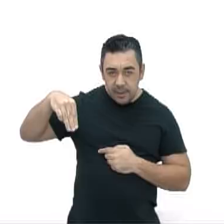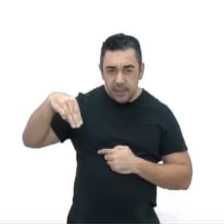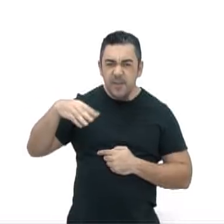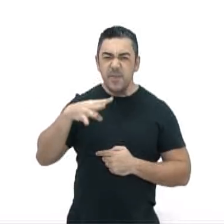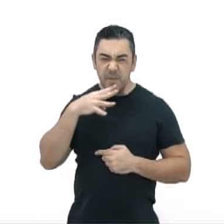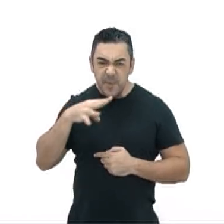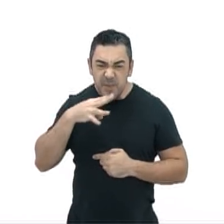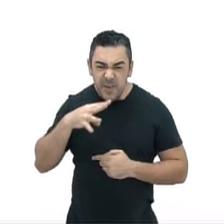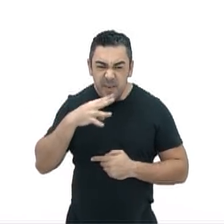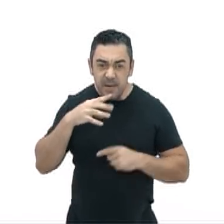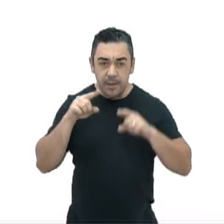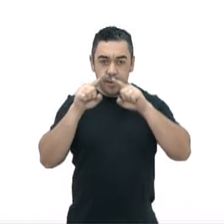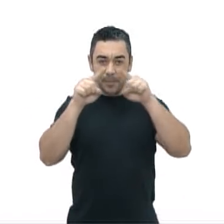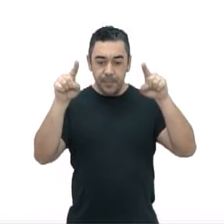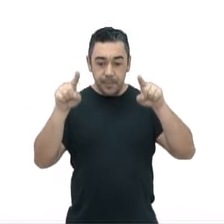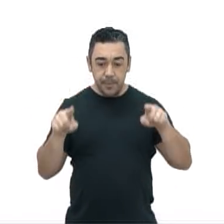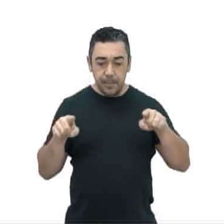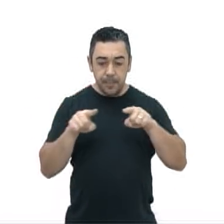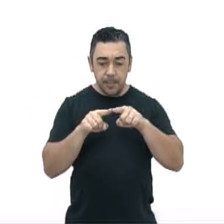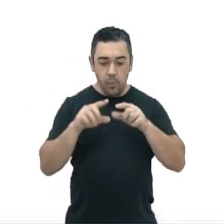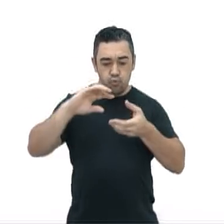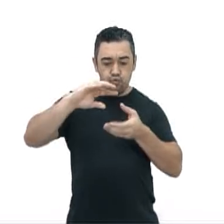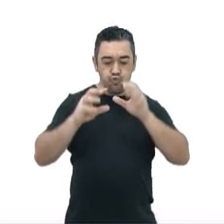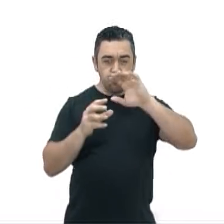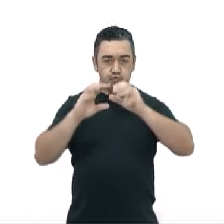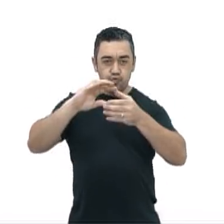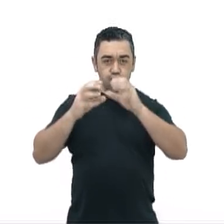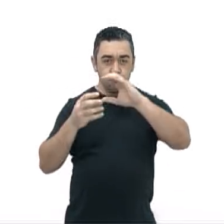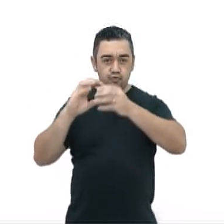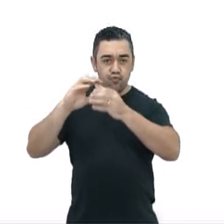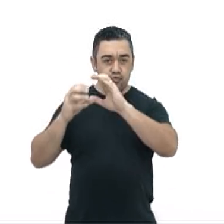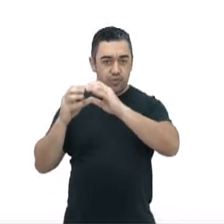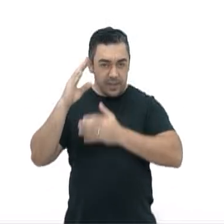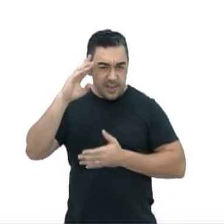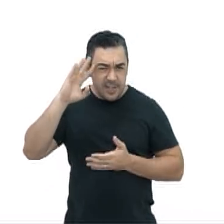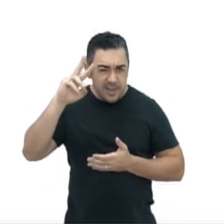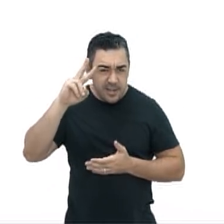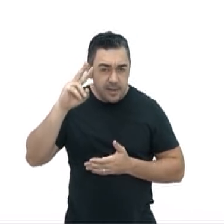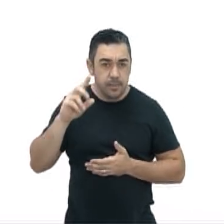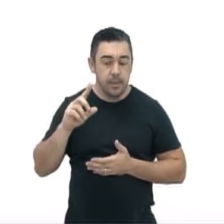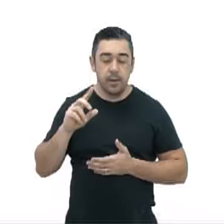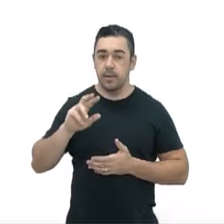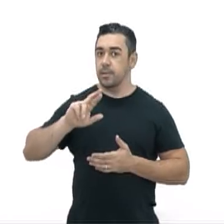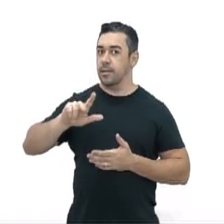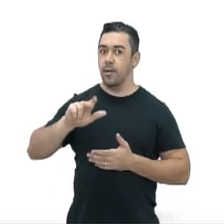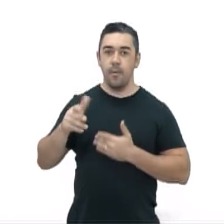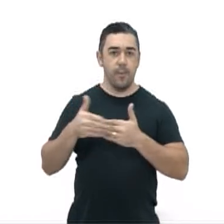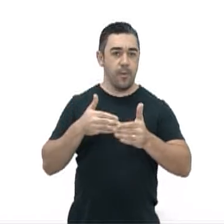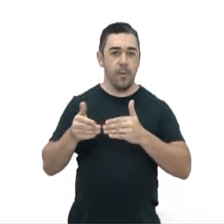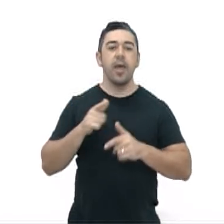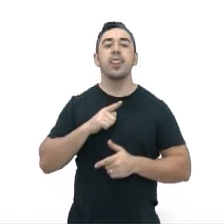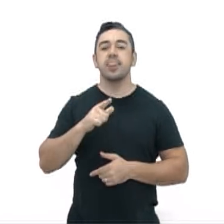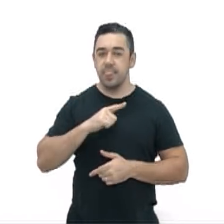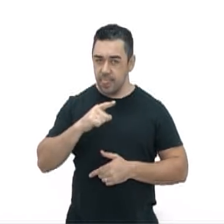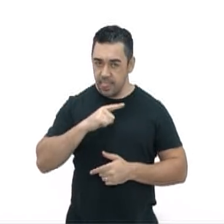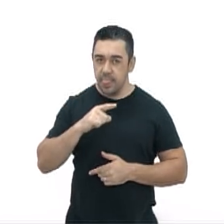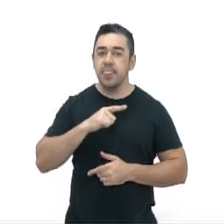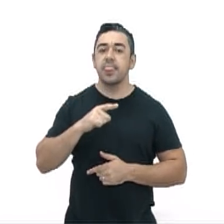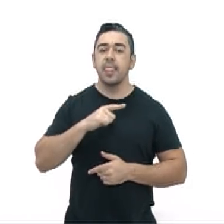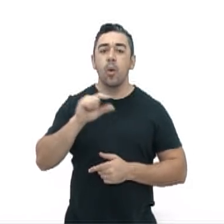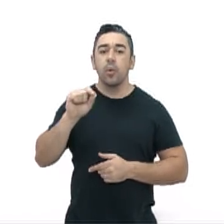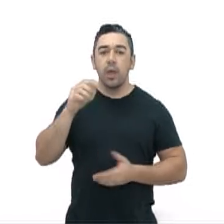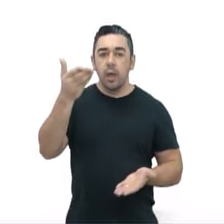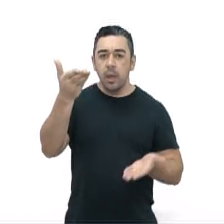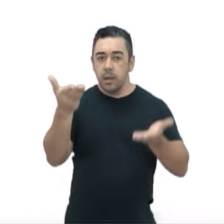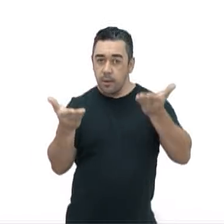com 7 peças. Mas esse quebra-cabeça, ele não é de qualquer jeito. Ele tem equivalências ali.